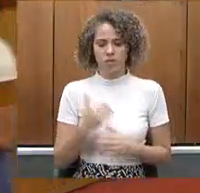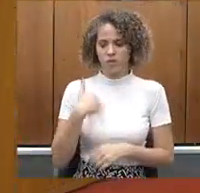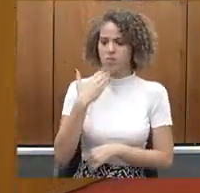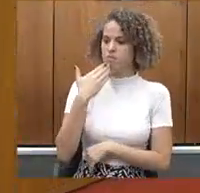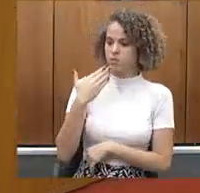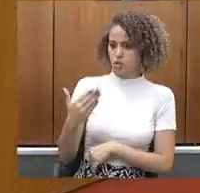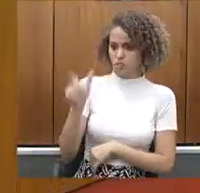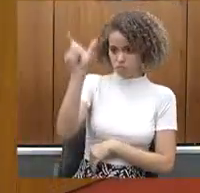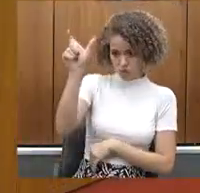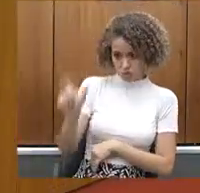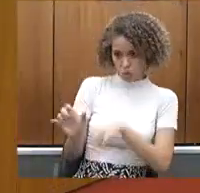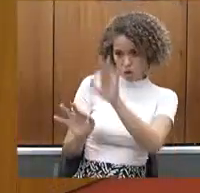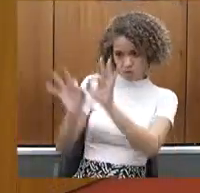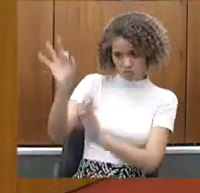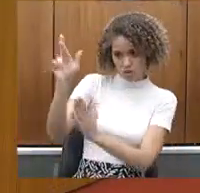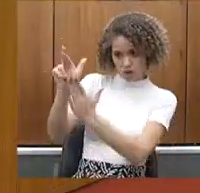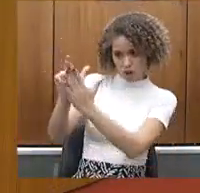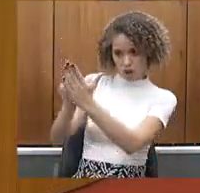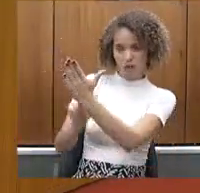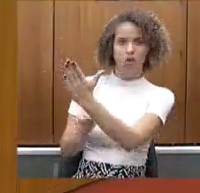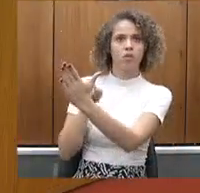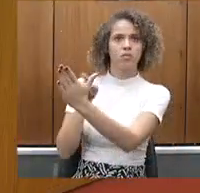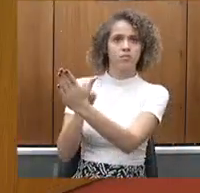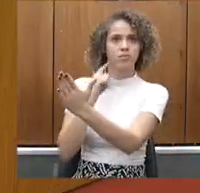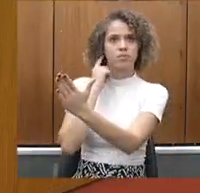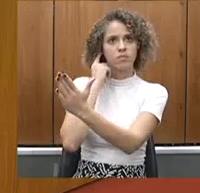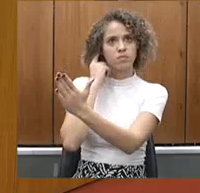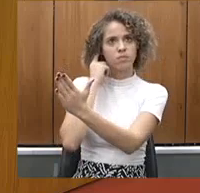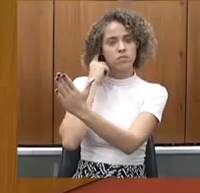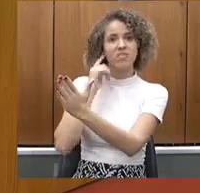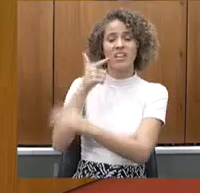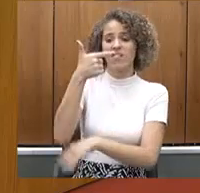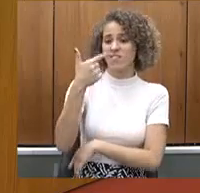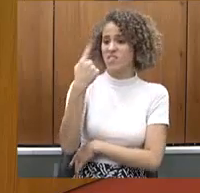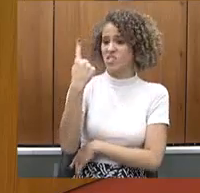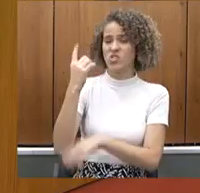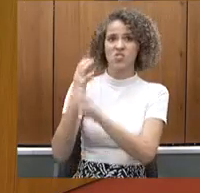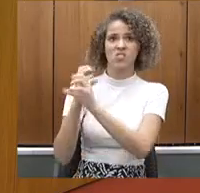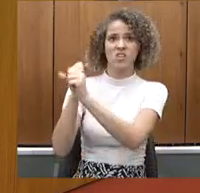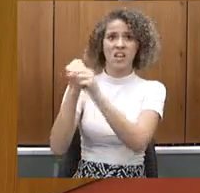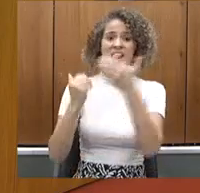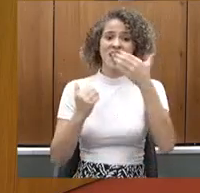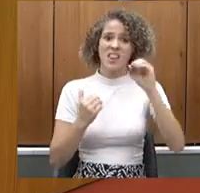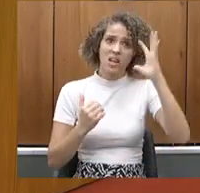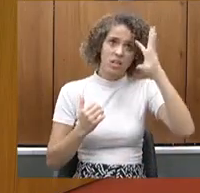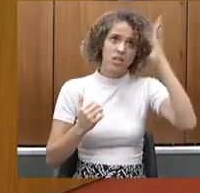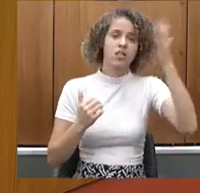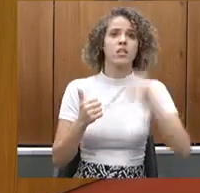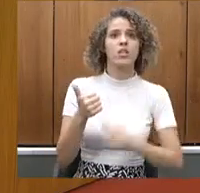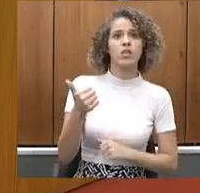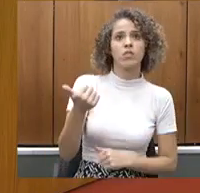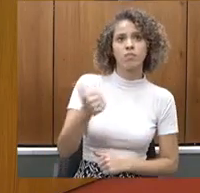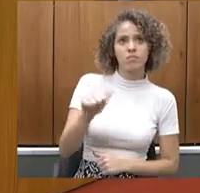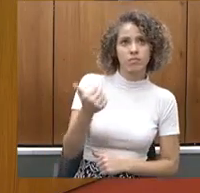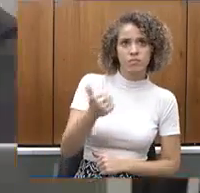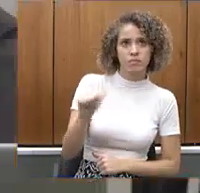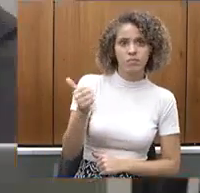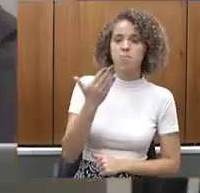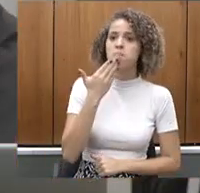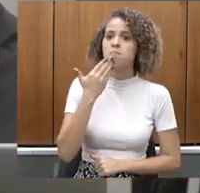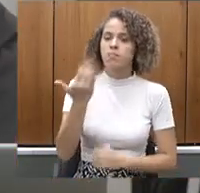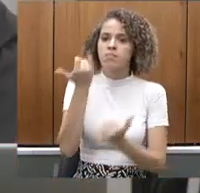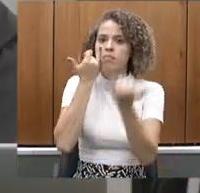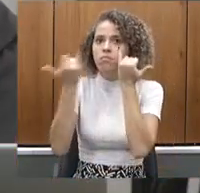a consultoria que levantar seus dados são 21 requerimentos 10 de providências e 11 de pedir de